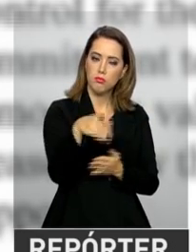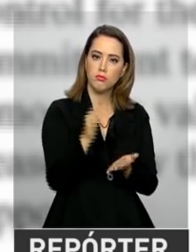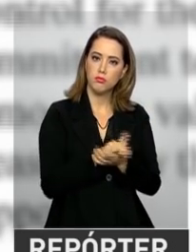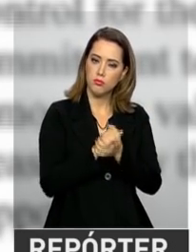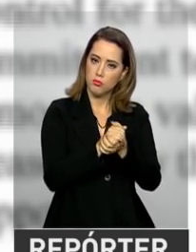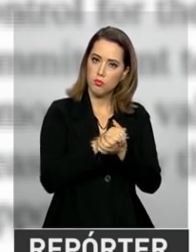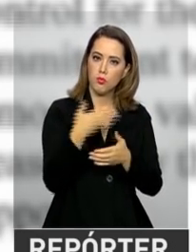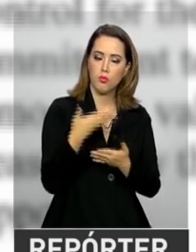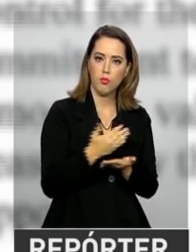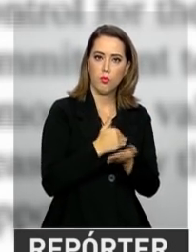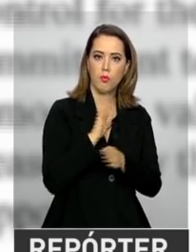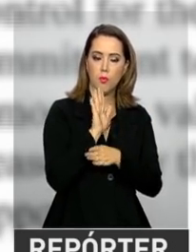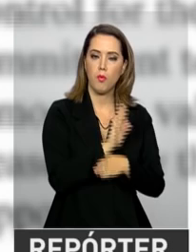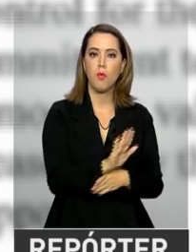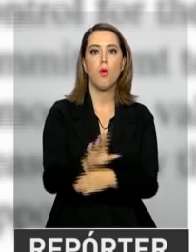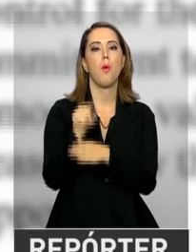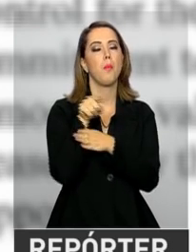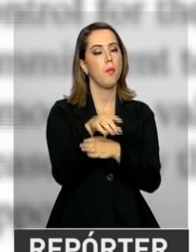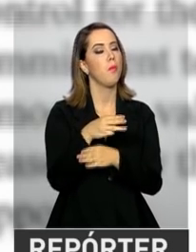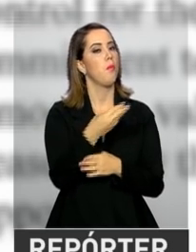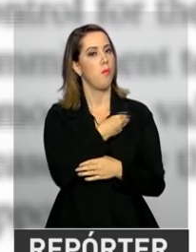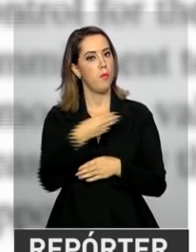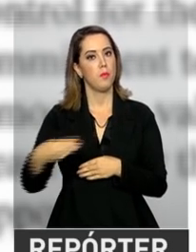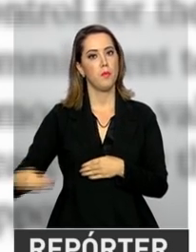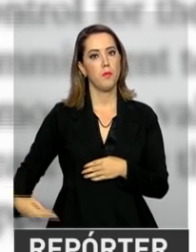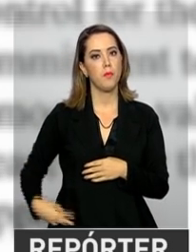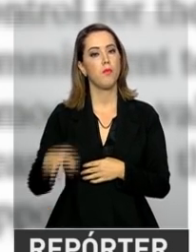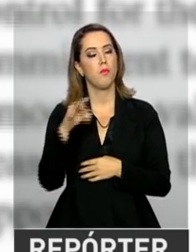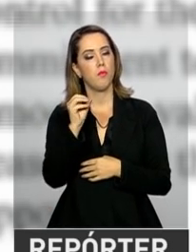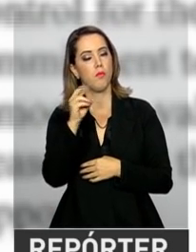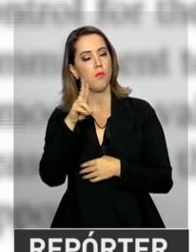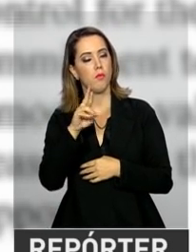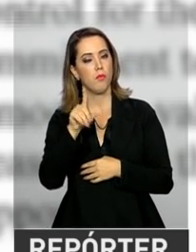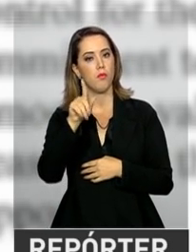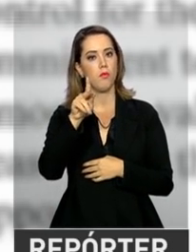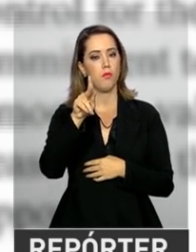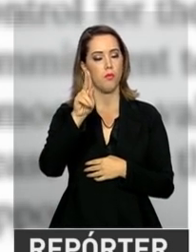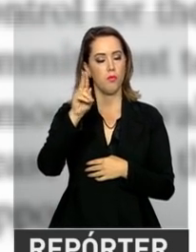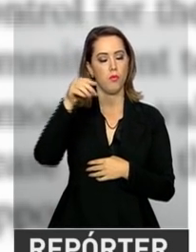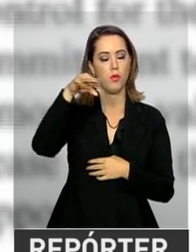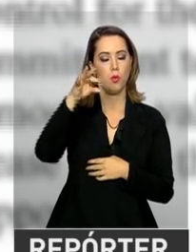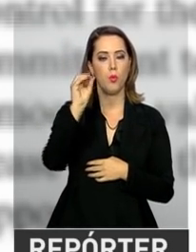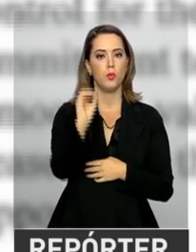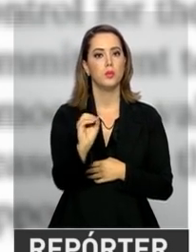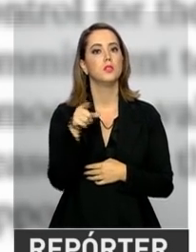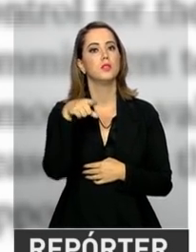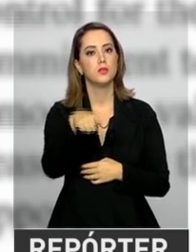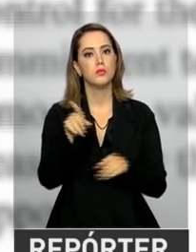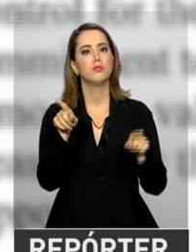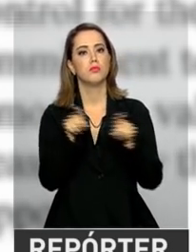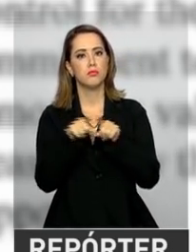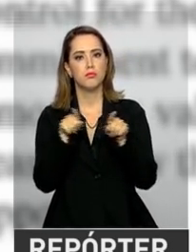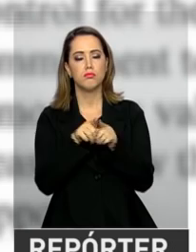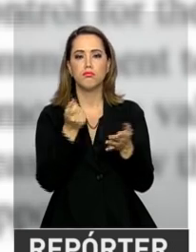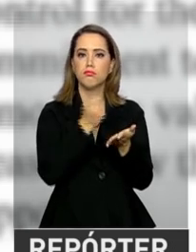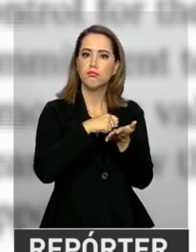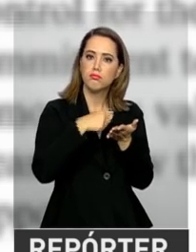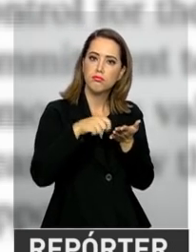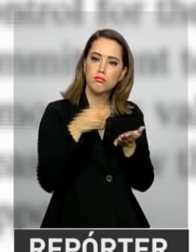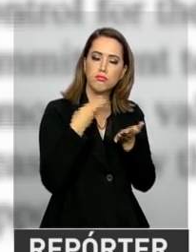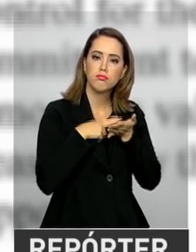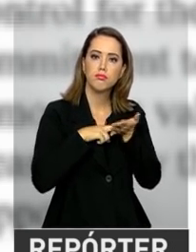seu apoio ao ministro Torquato Jardim, também ao presidente em exercício, Michel Temer. A carta de